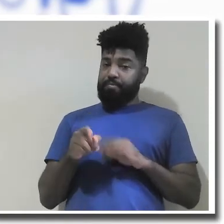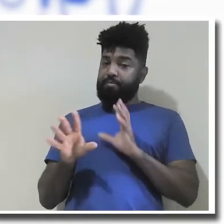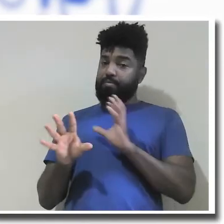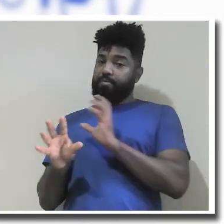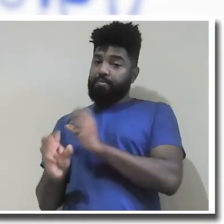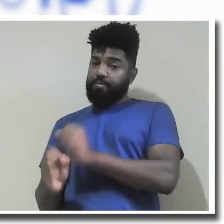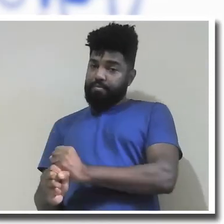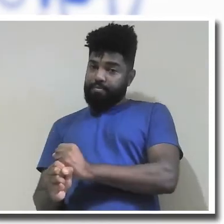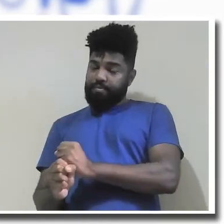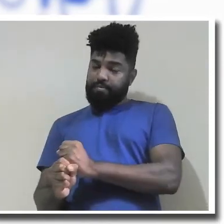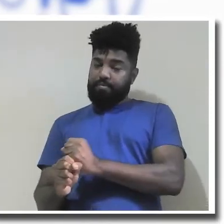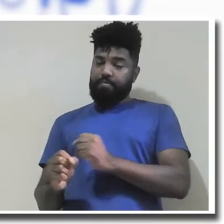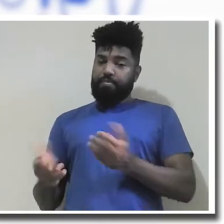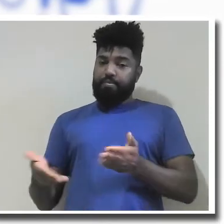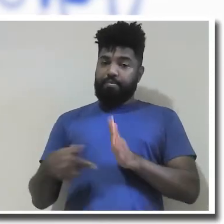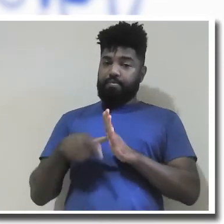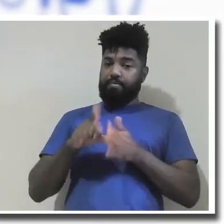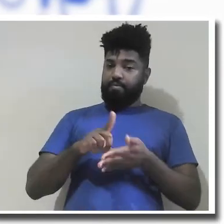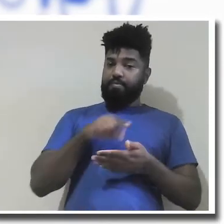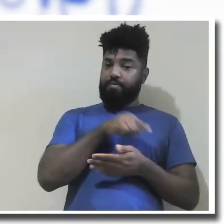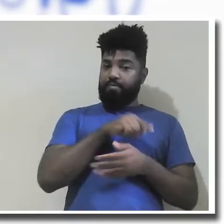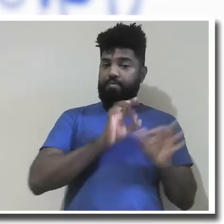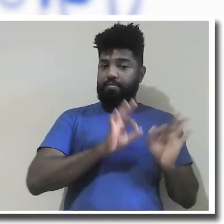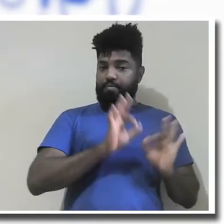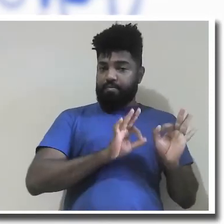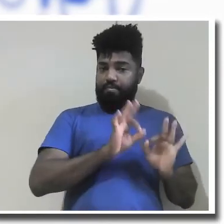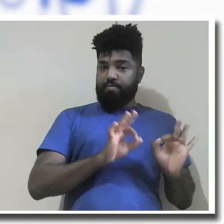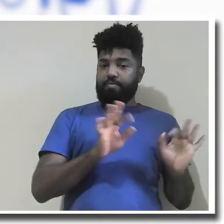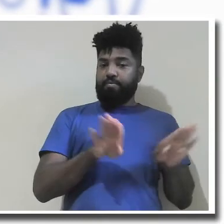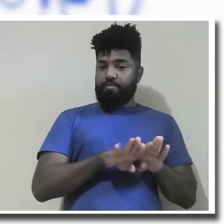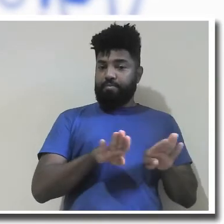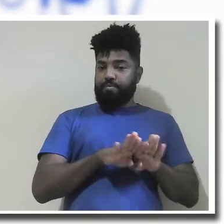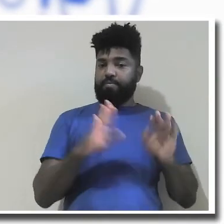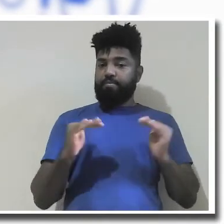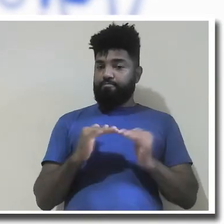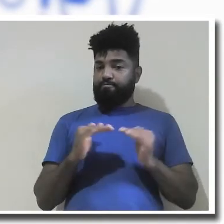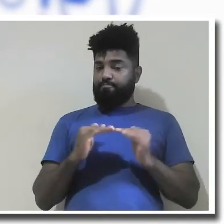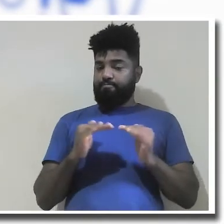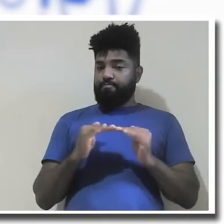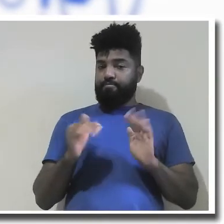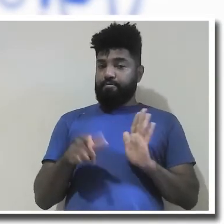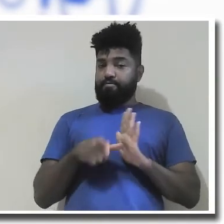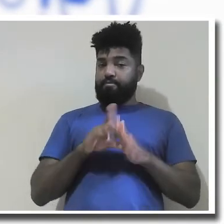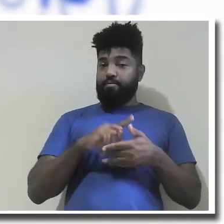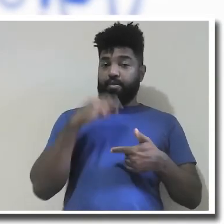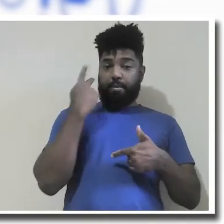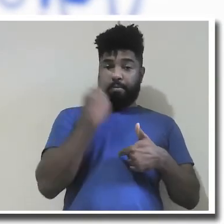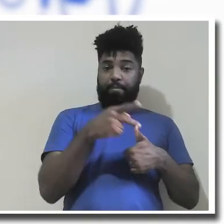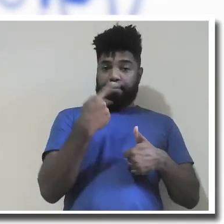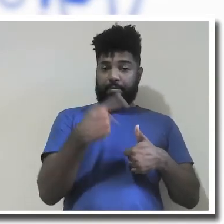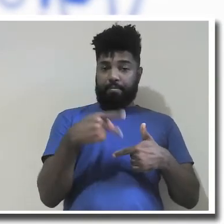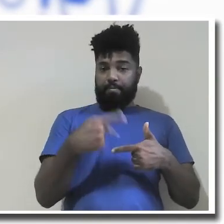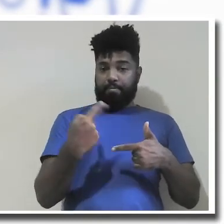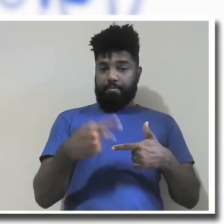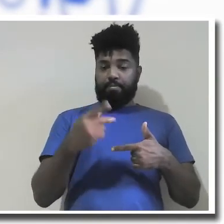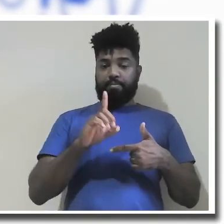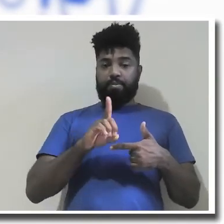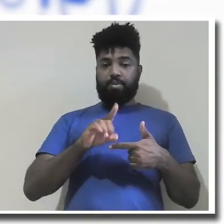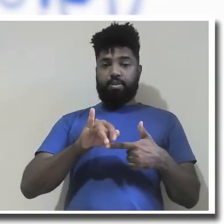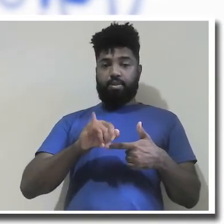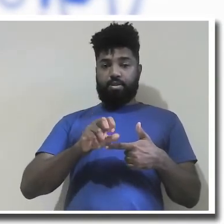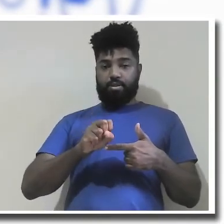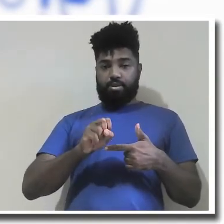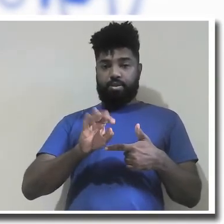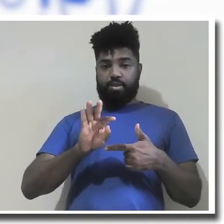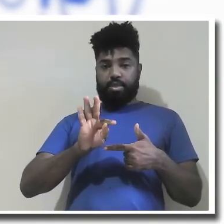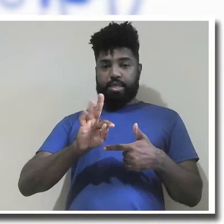resultado obtido da outra forma, antes de aplicarmos a propriedade distributiva.